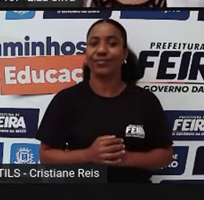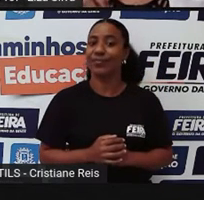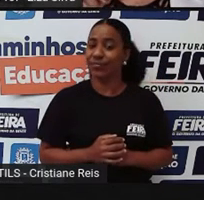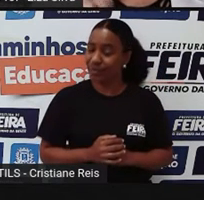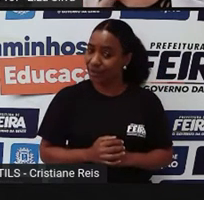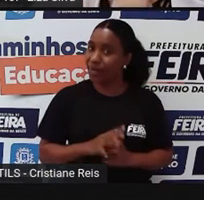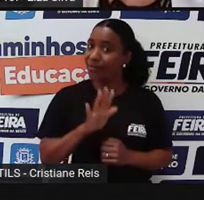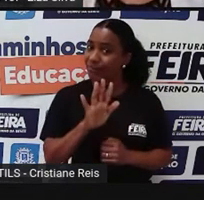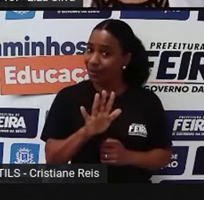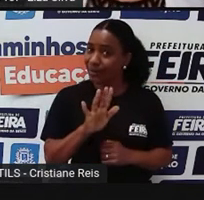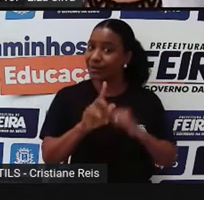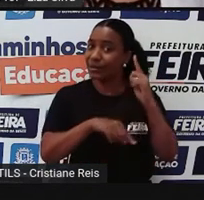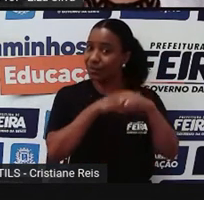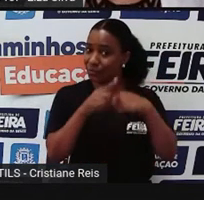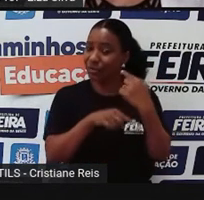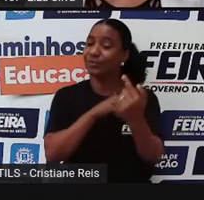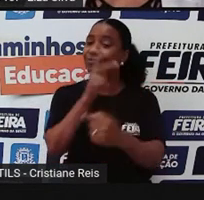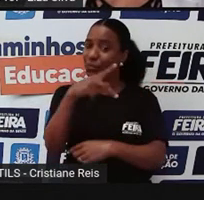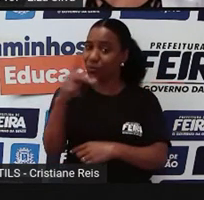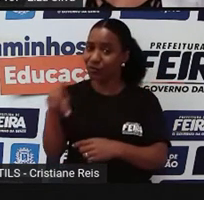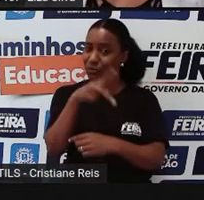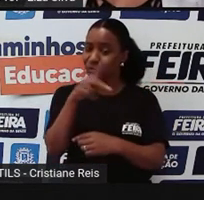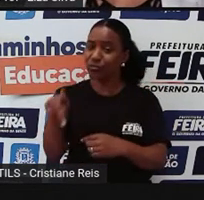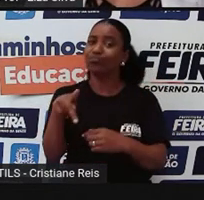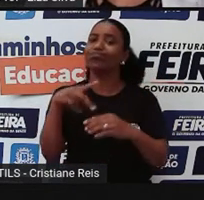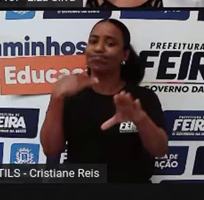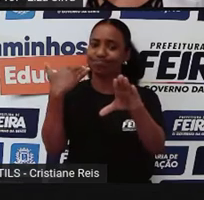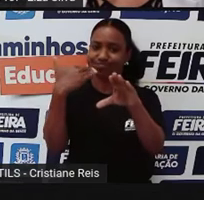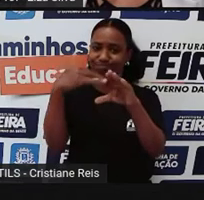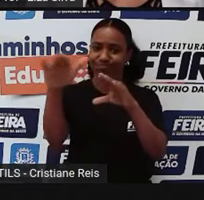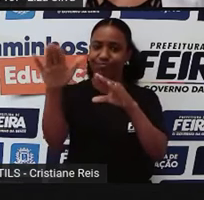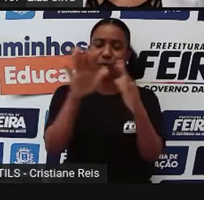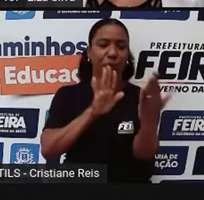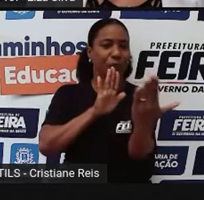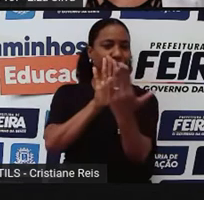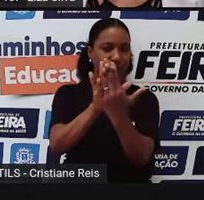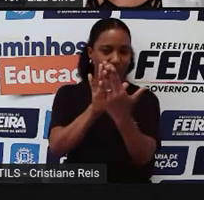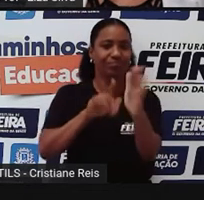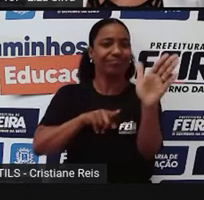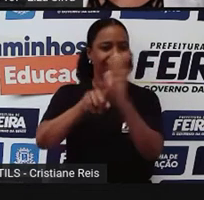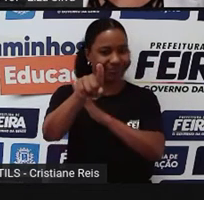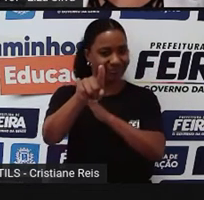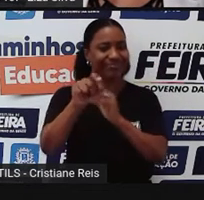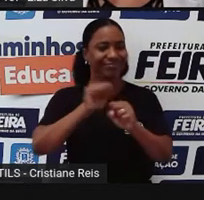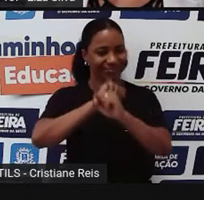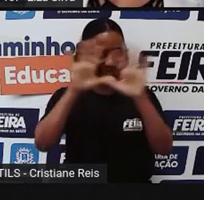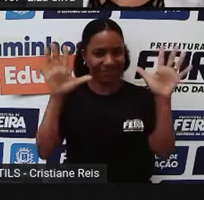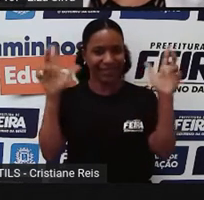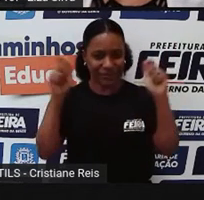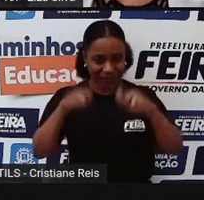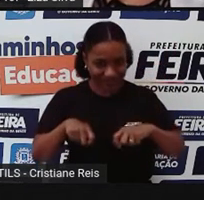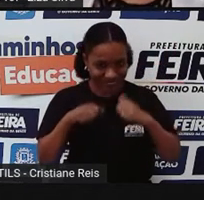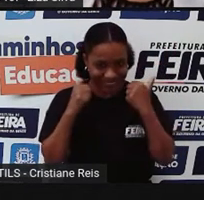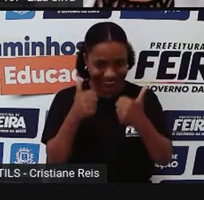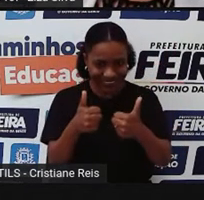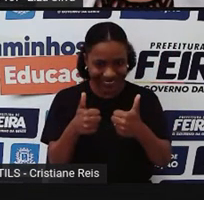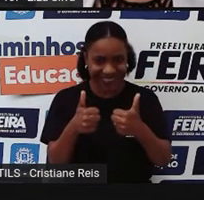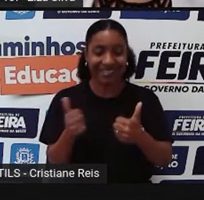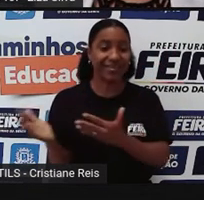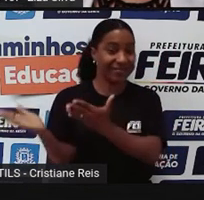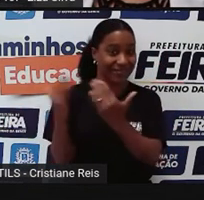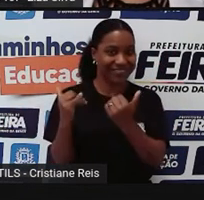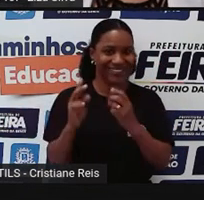mas não se esqueça de tirar as dúvidas com seu professor ou sua professora ok let's que